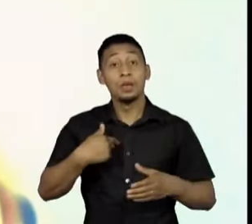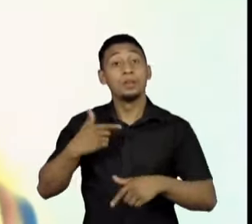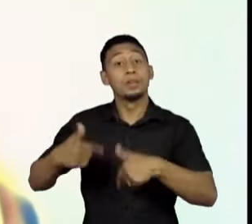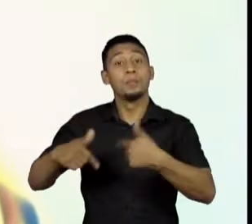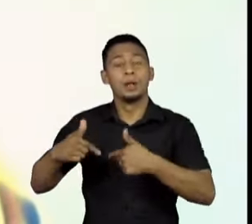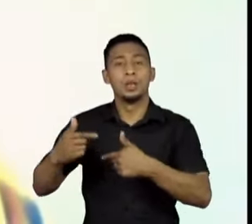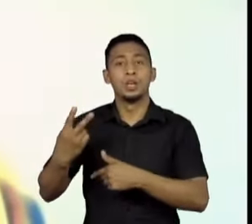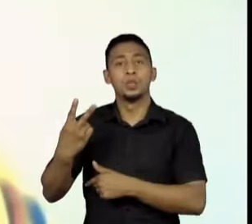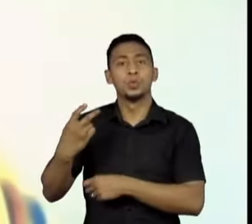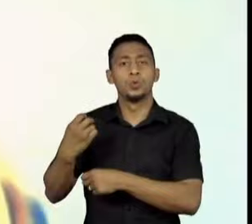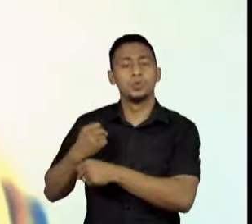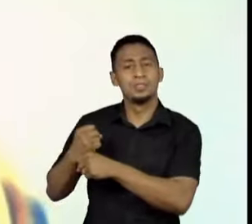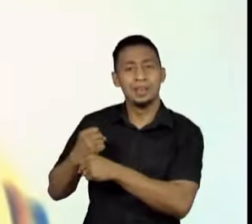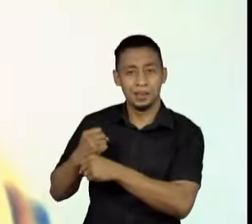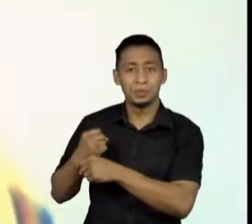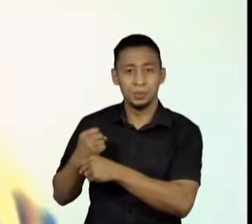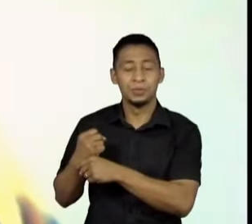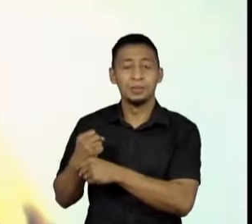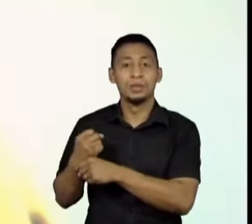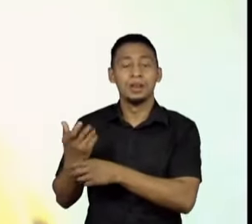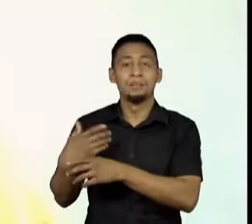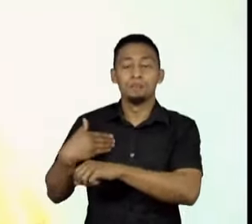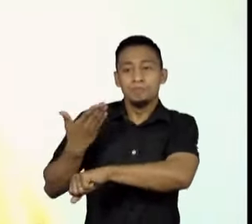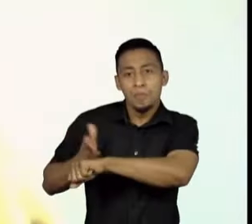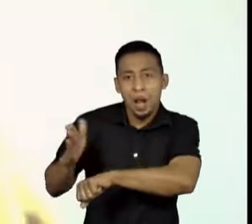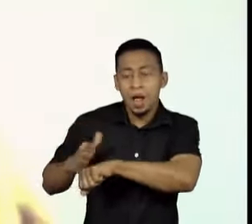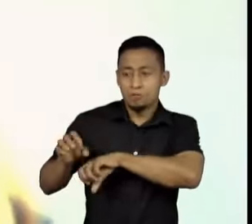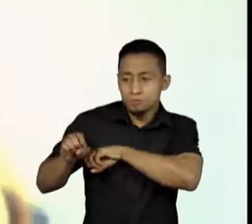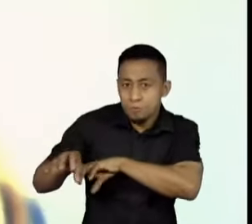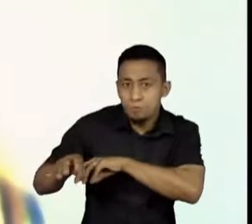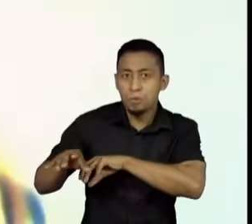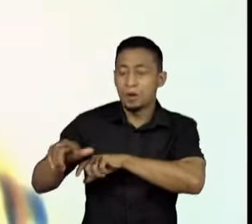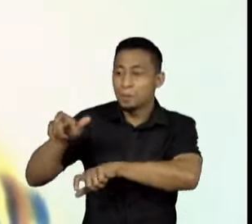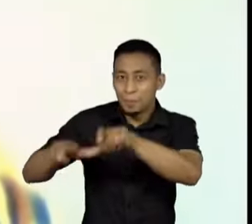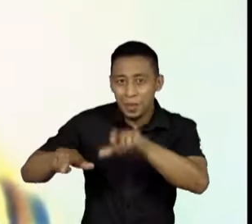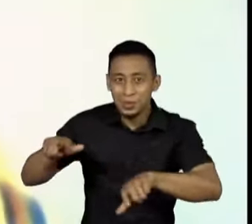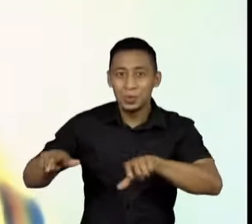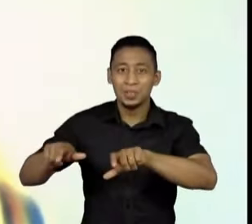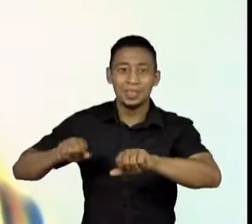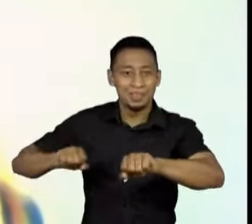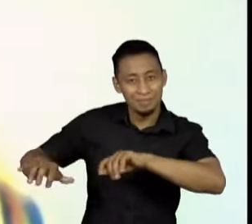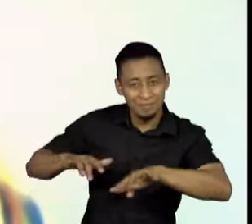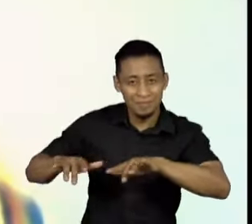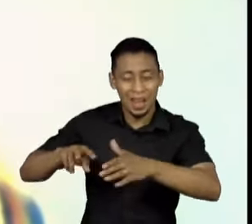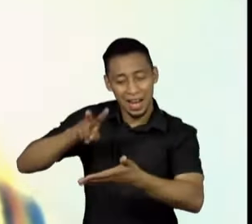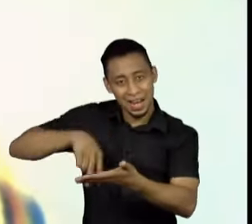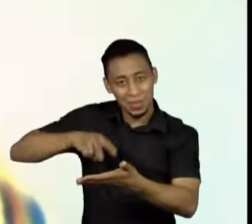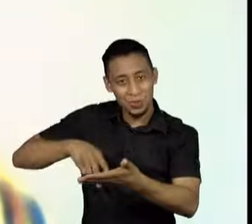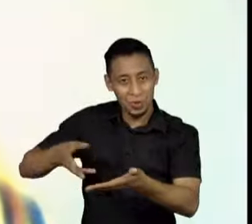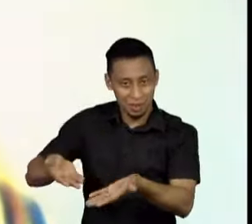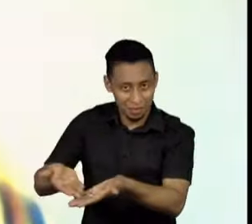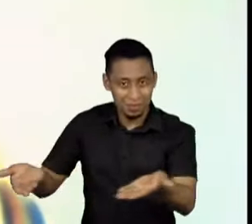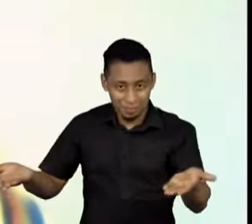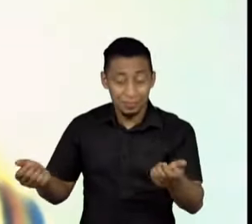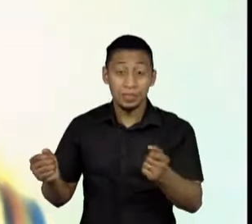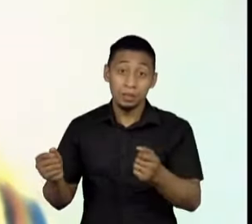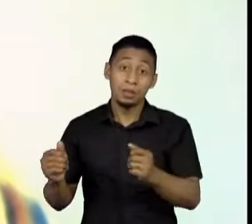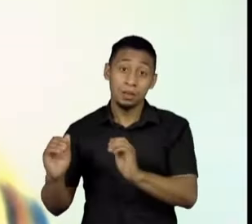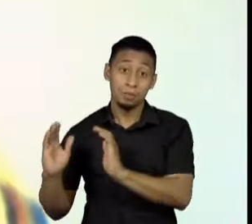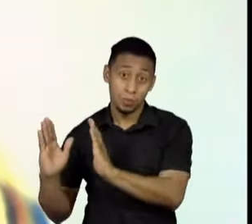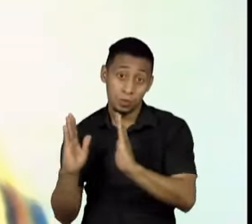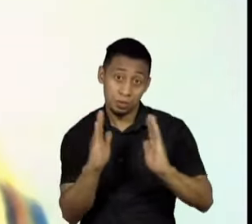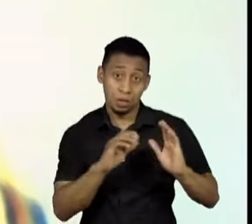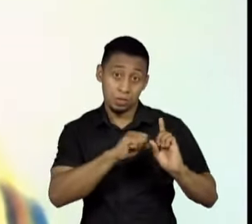dando treinamento para dinamizadores de leitura. Então, as bibliotecas comunitárias também, elas